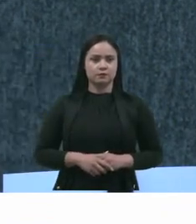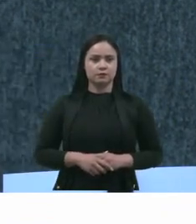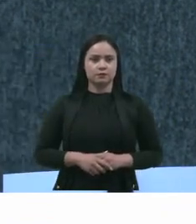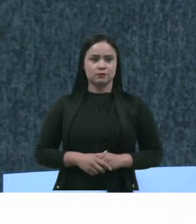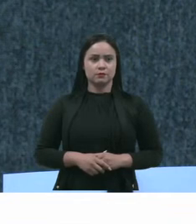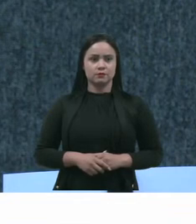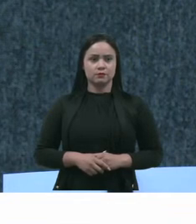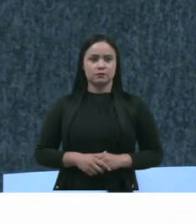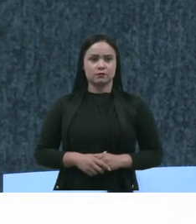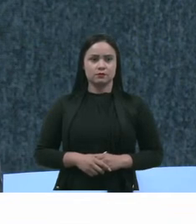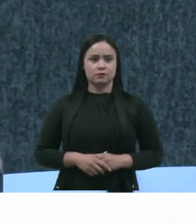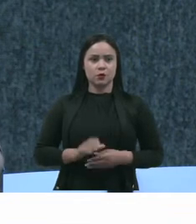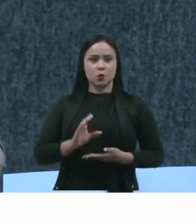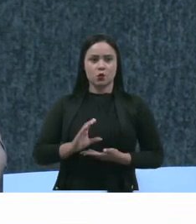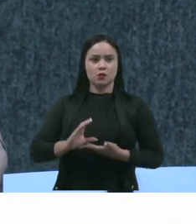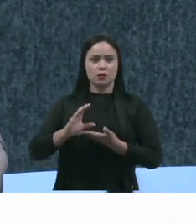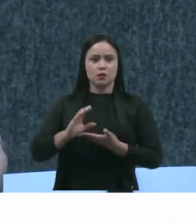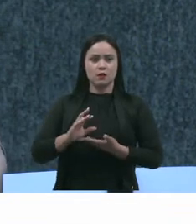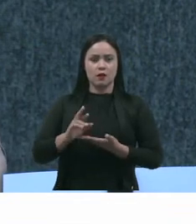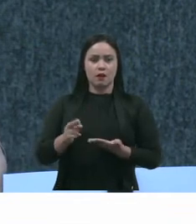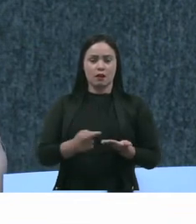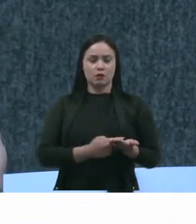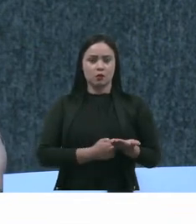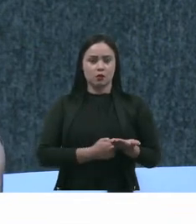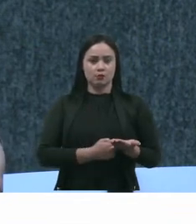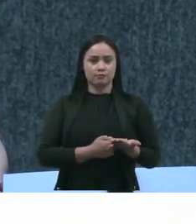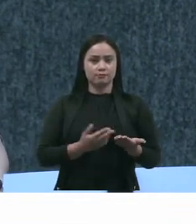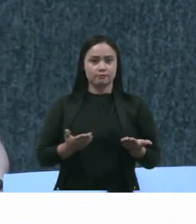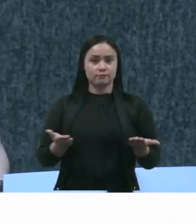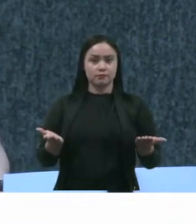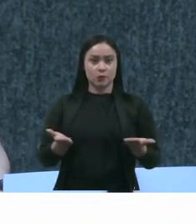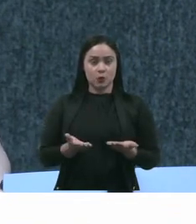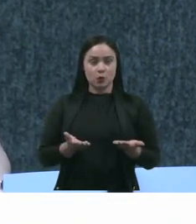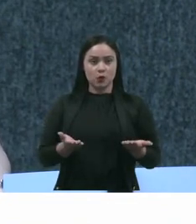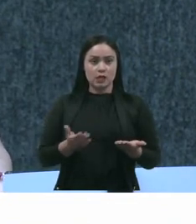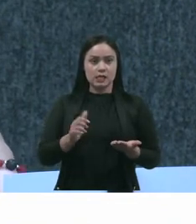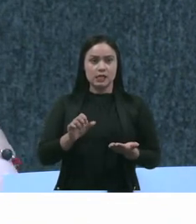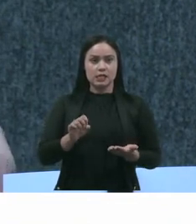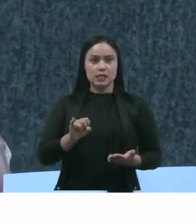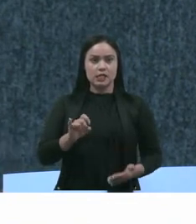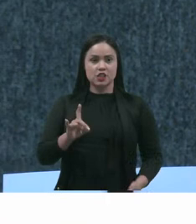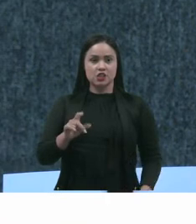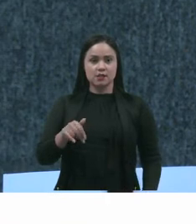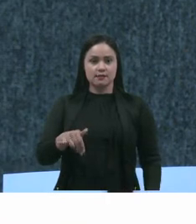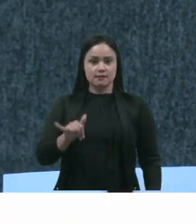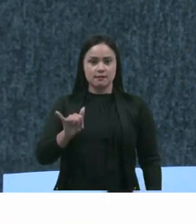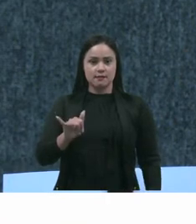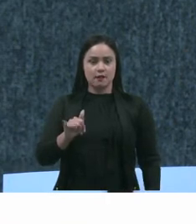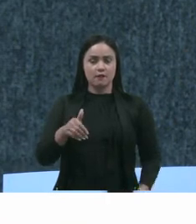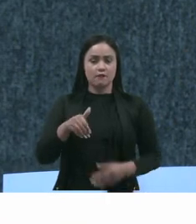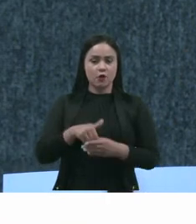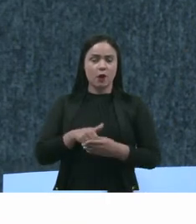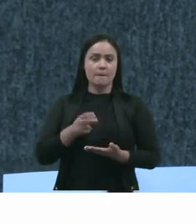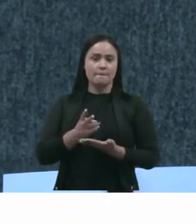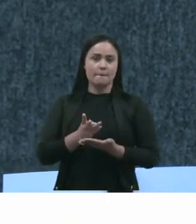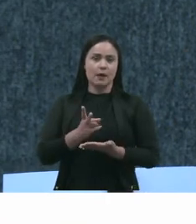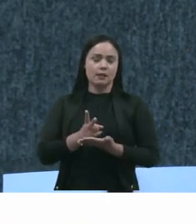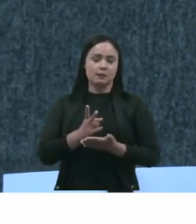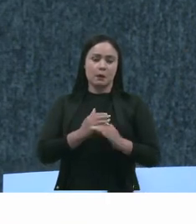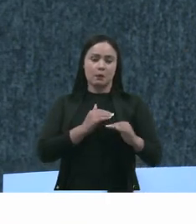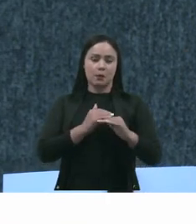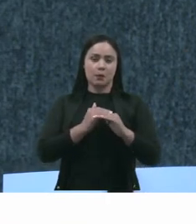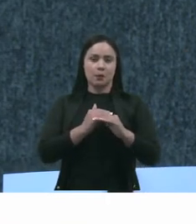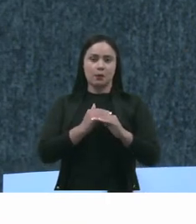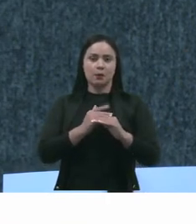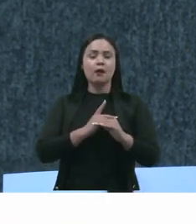O conselheiro relator, então, agora Sidney Madruga, vota na mesma linha do